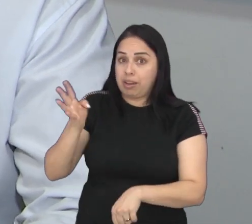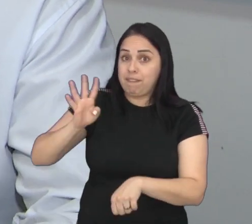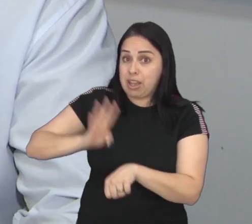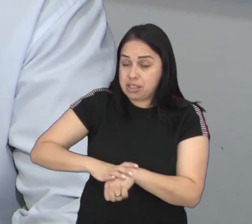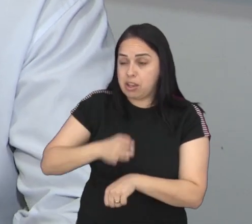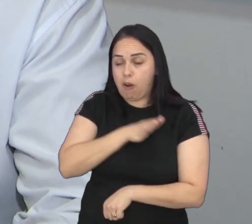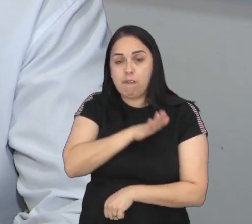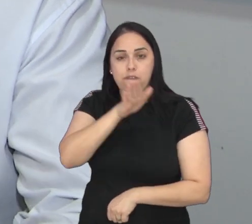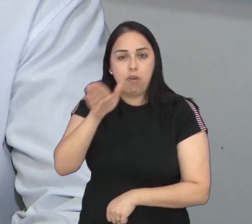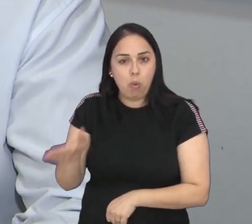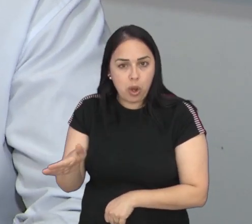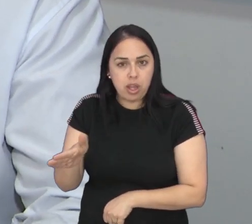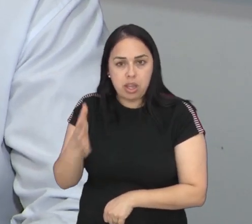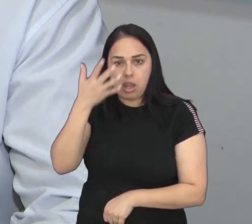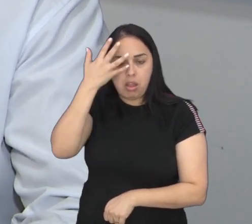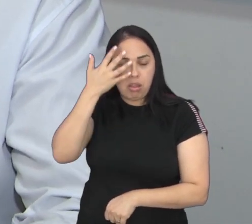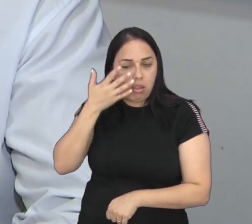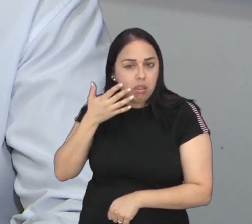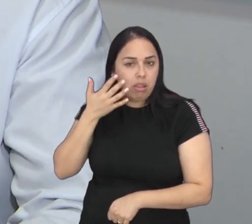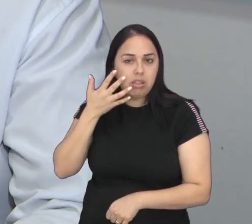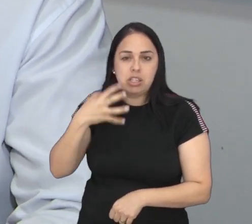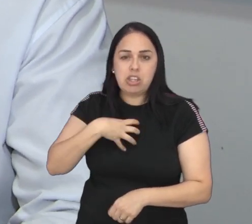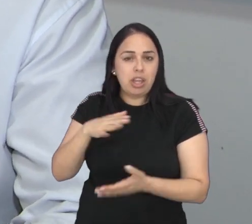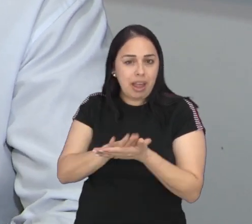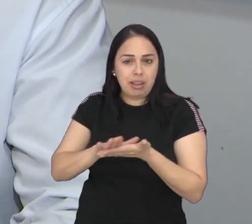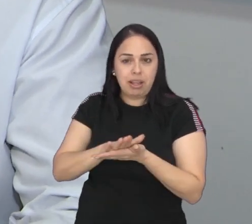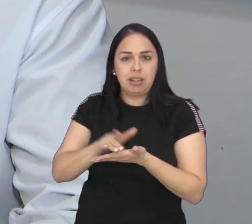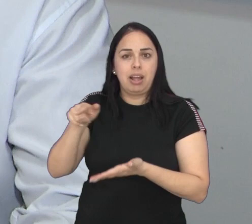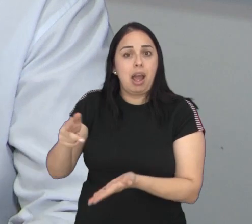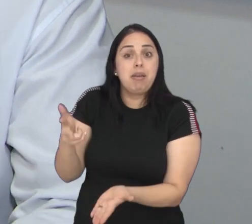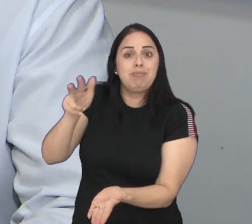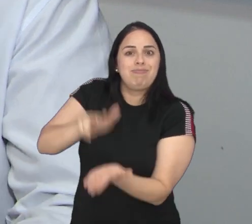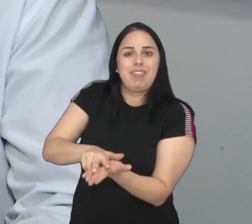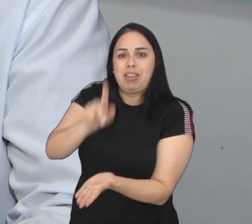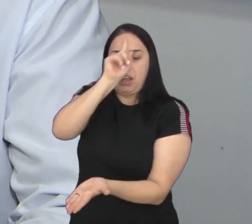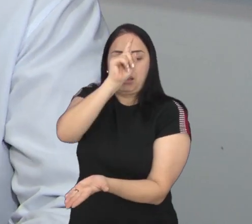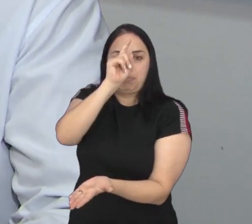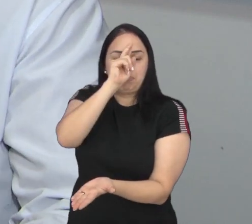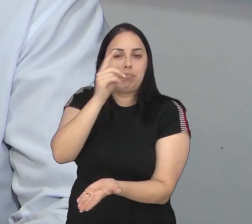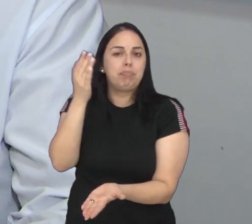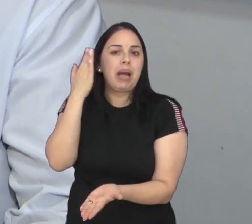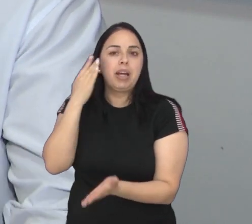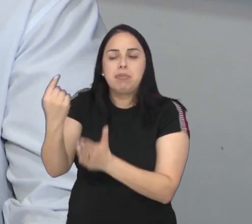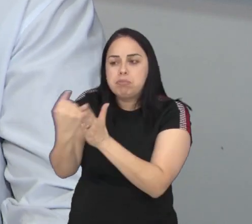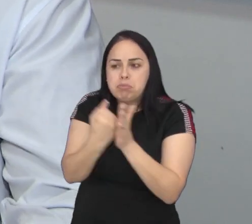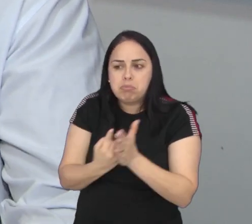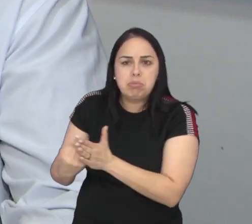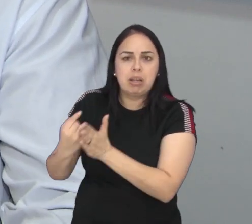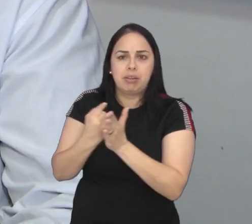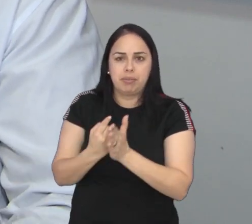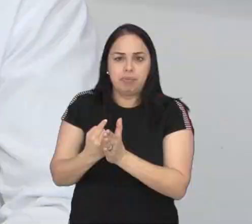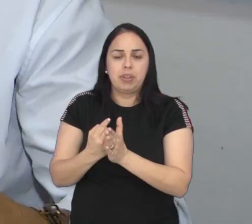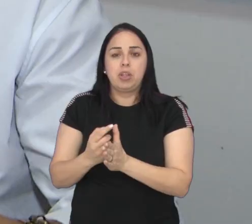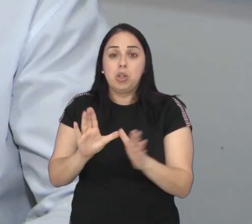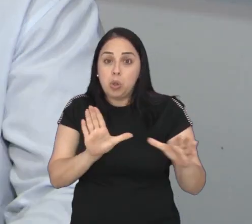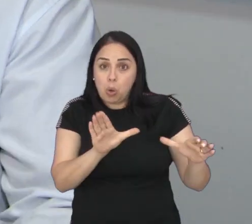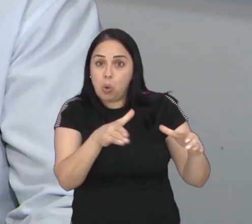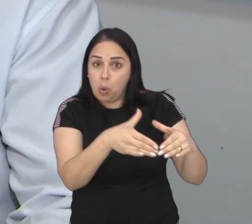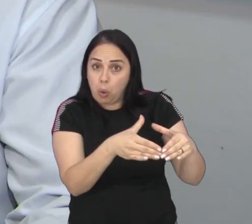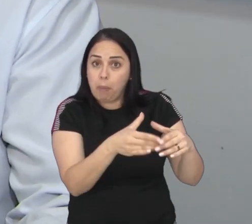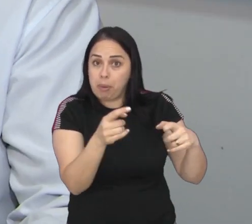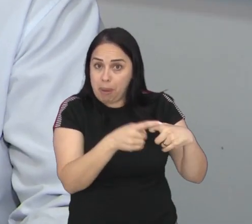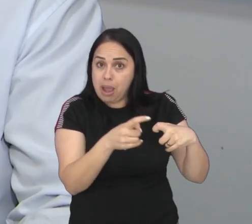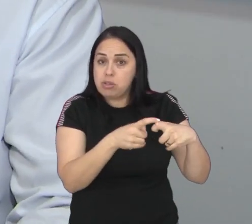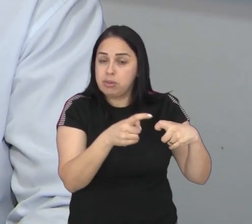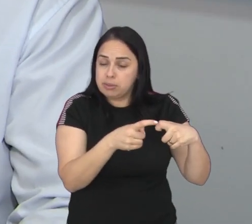4ª vez, que foi essa, que eu já estava sem sentir até o rosto, aí ele falou, cara, a gente vai ter que te internar para a gente entender o que está acontecendo. Reuniu um